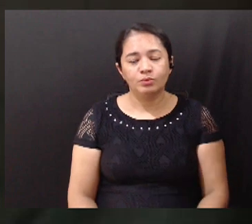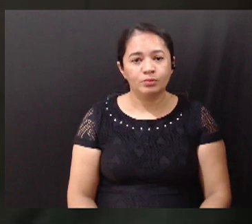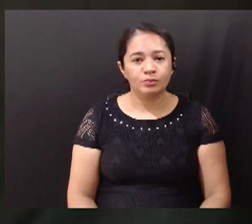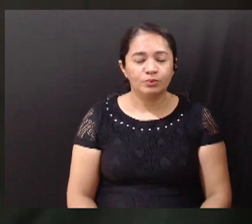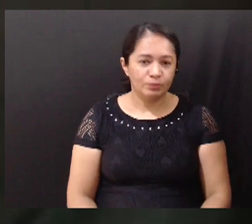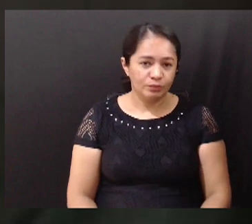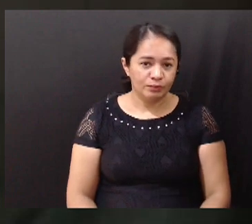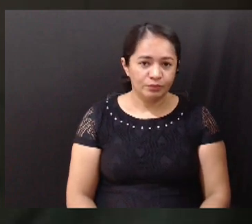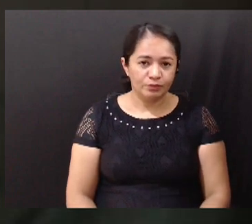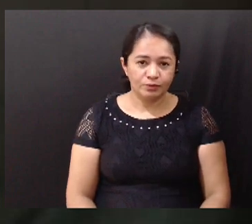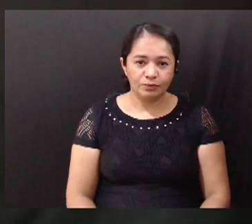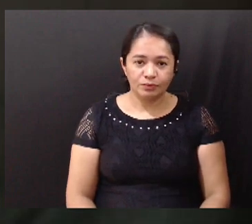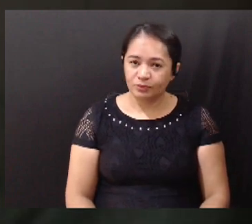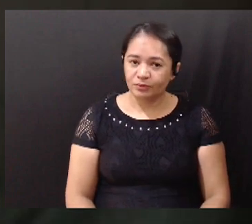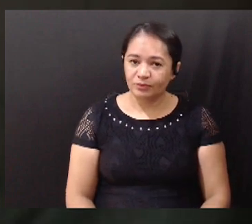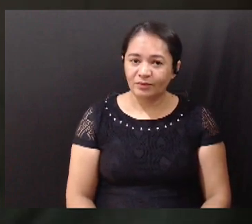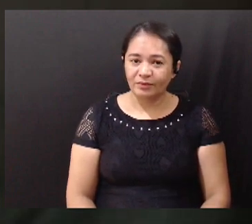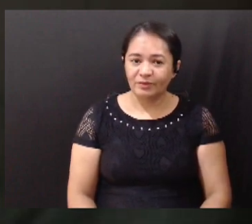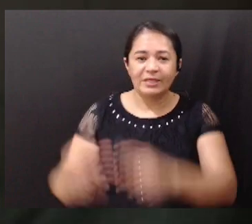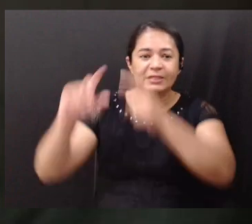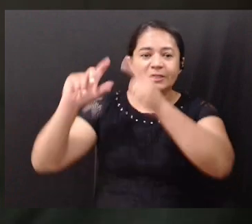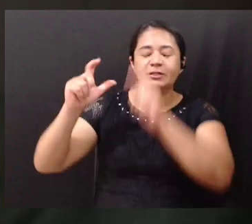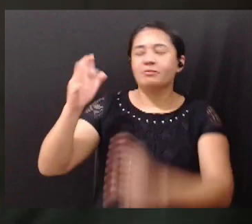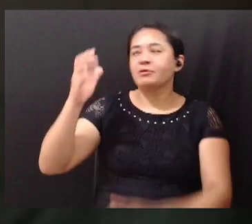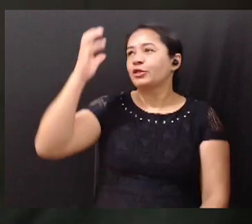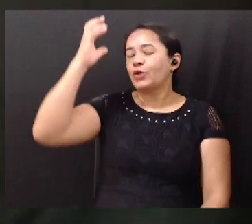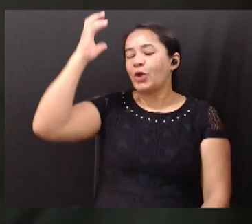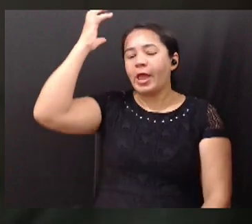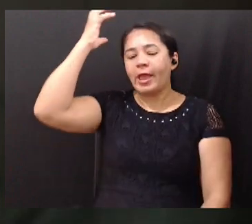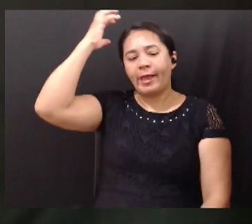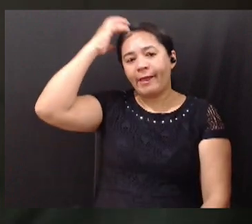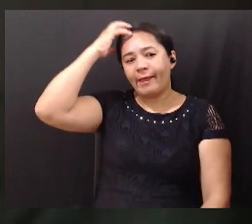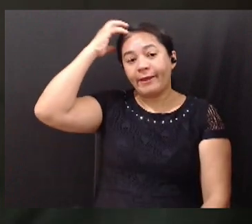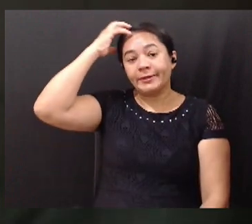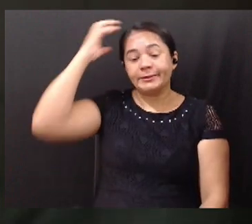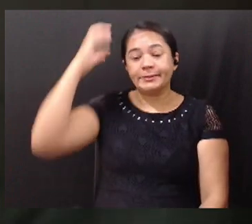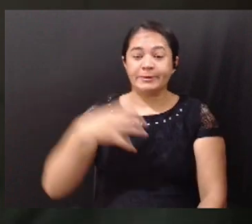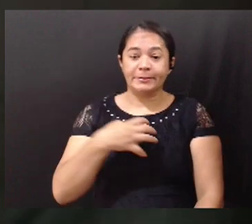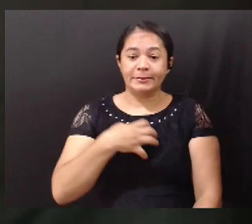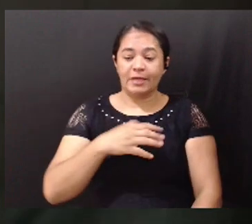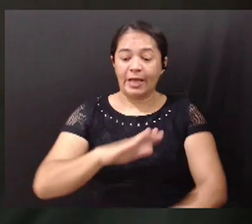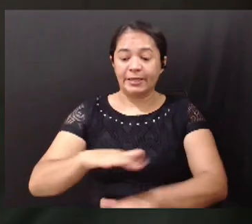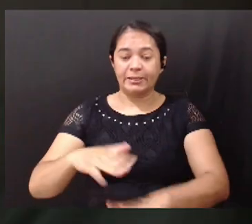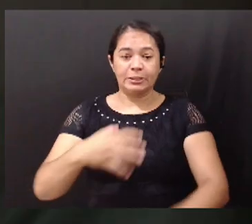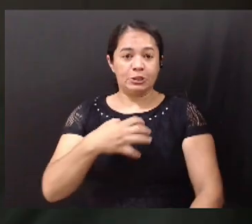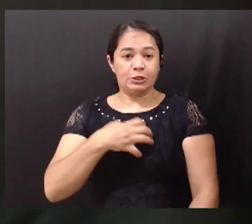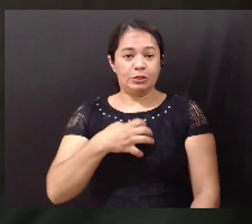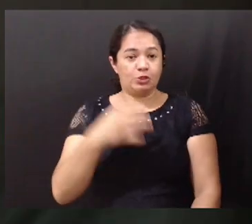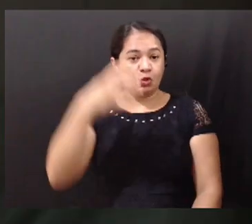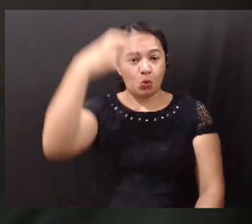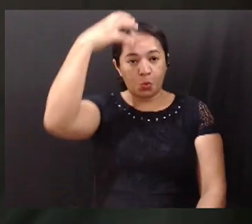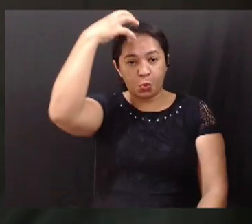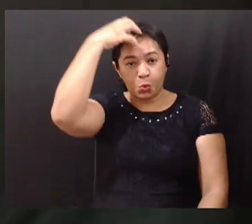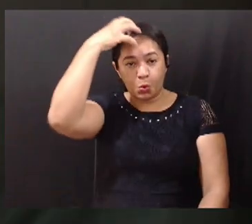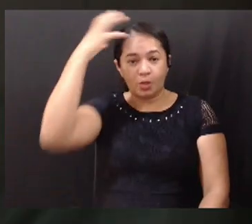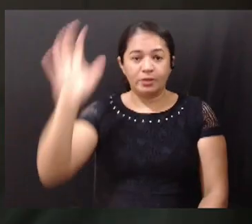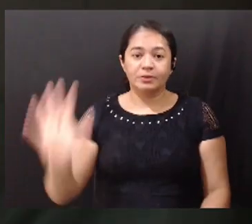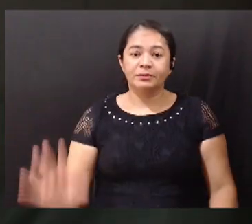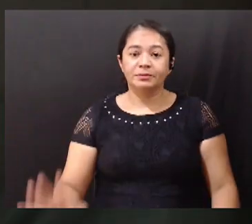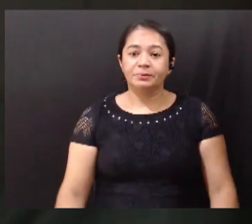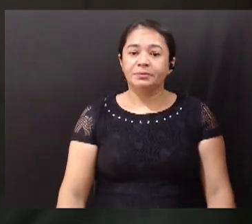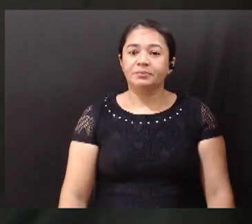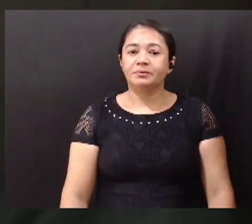da síndrome do reizinho lá, né? E isso, a criança, quando ela tem esse negócio de reizinho aí,